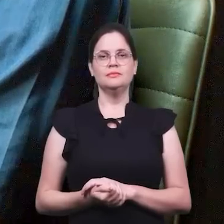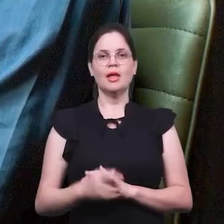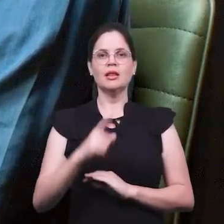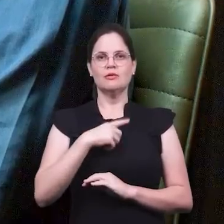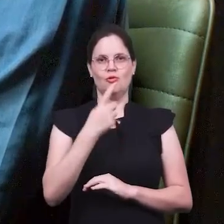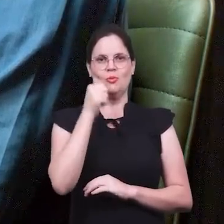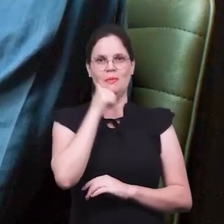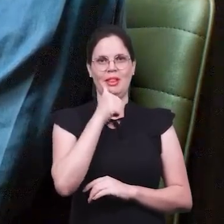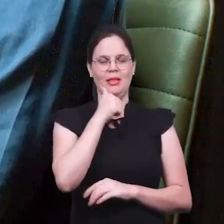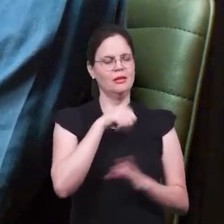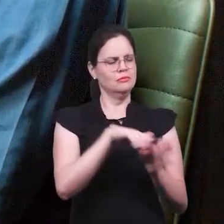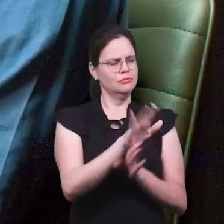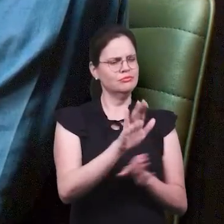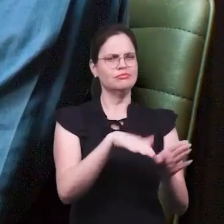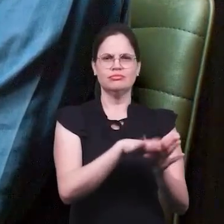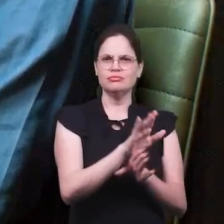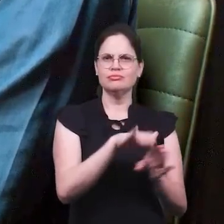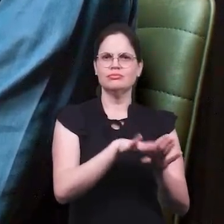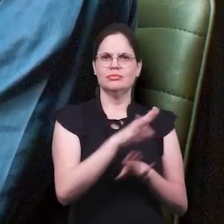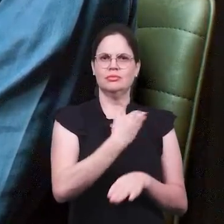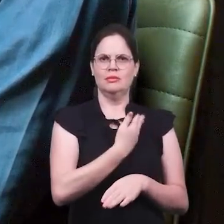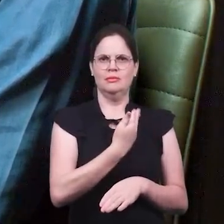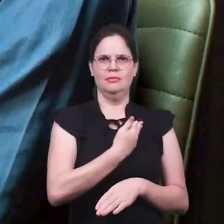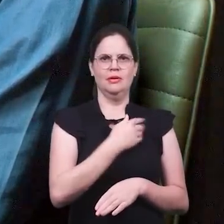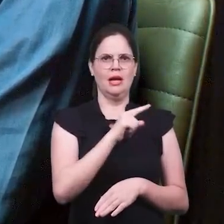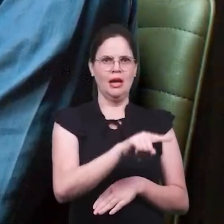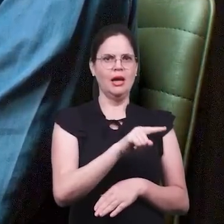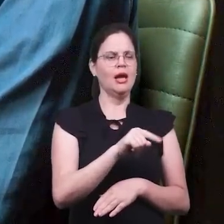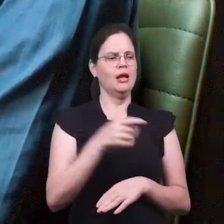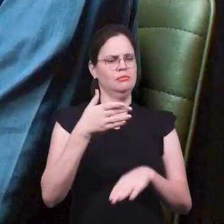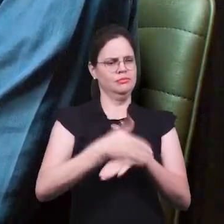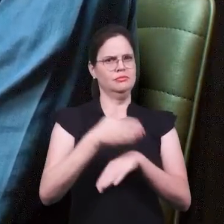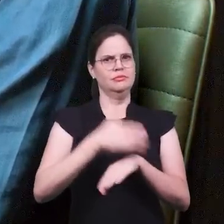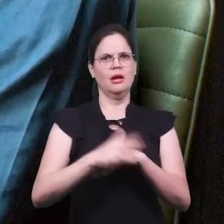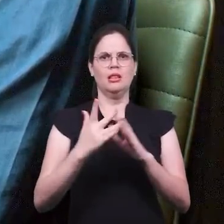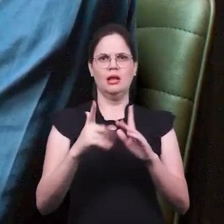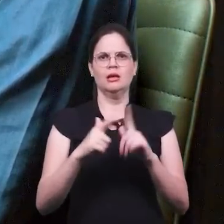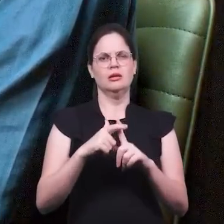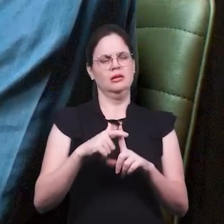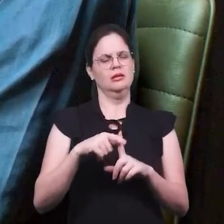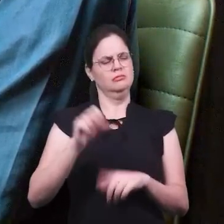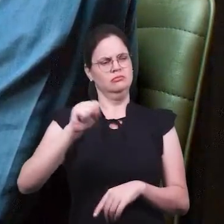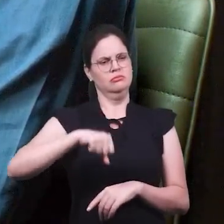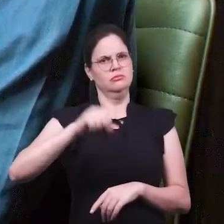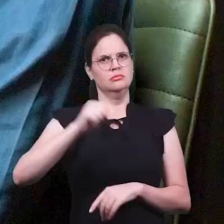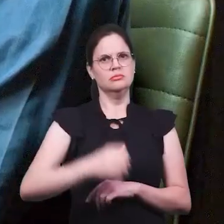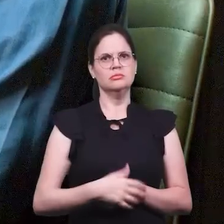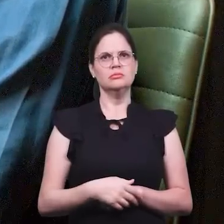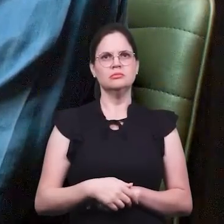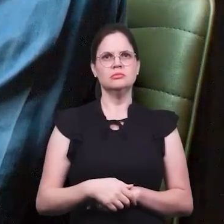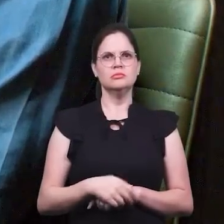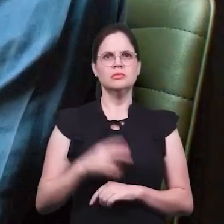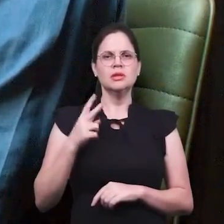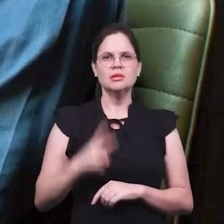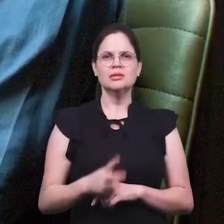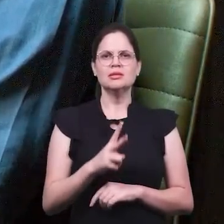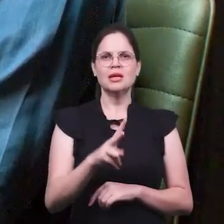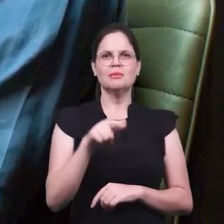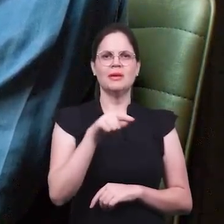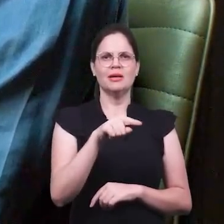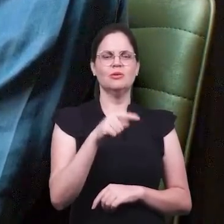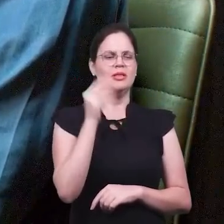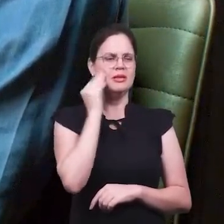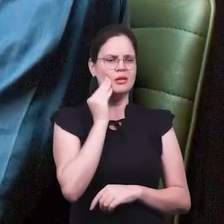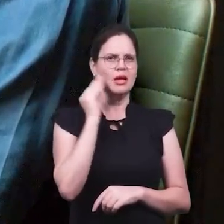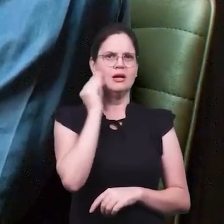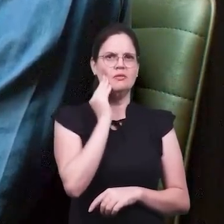das meninas que eu sempre aconselhei, ela era da igreja, ela ia com frequência na igreja. Então, era sempre algo ali que eu sempre tentava